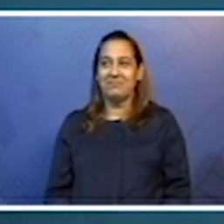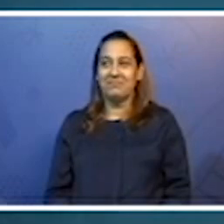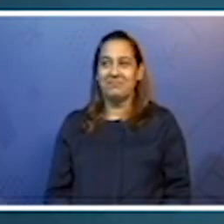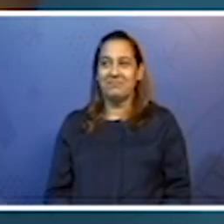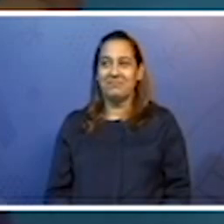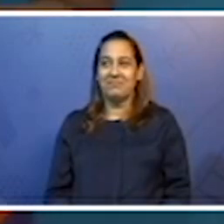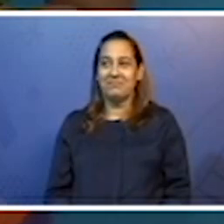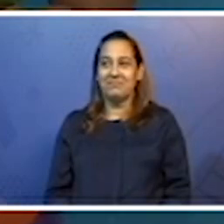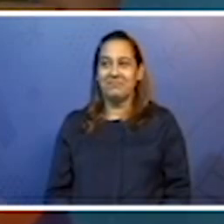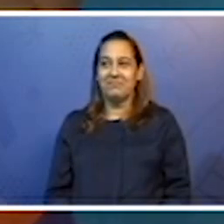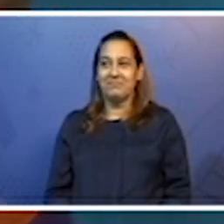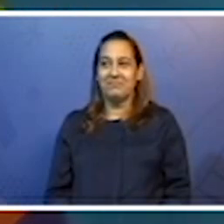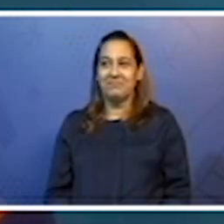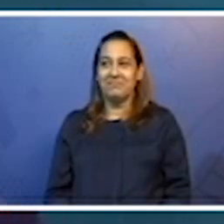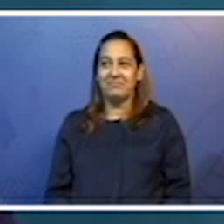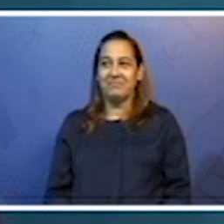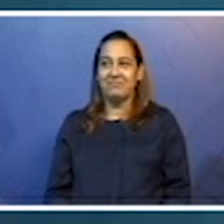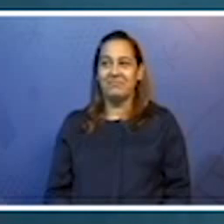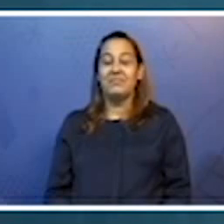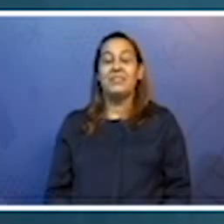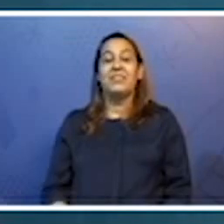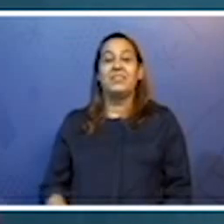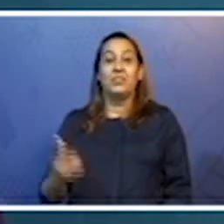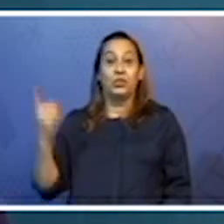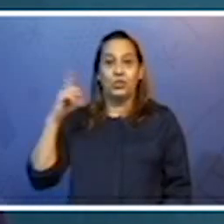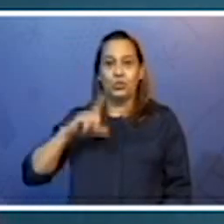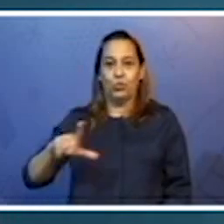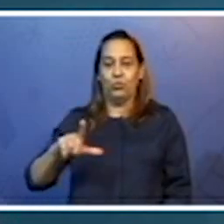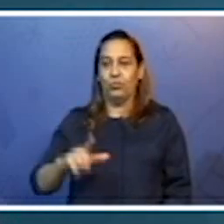Uma vez, não foi? Vamos para a segunda.